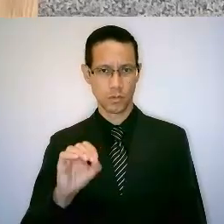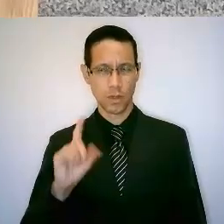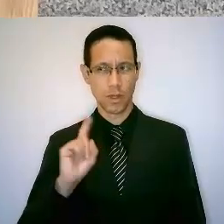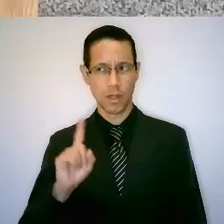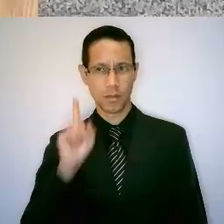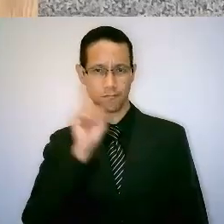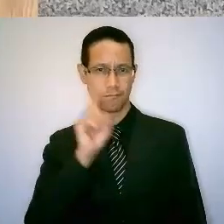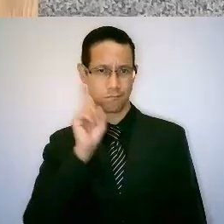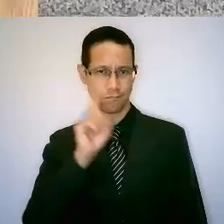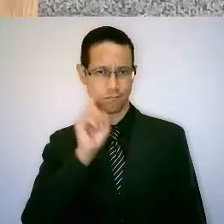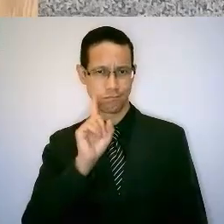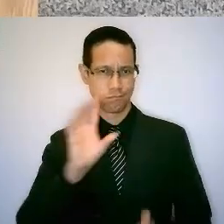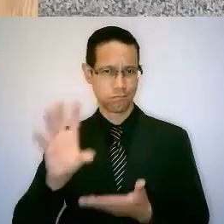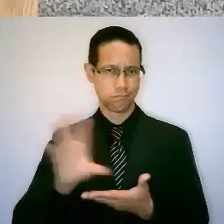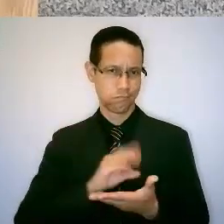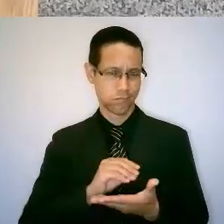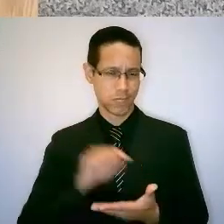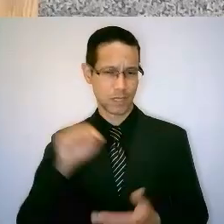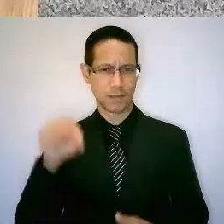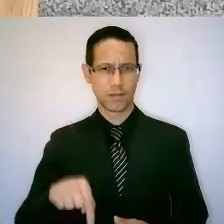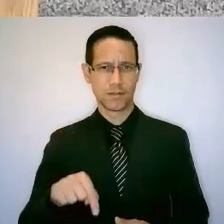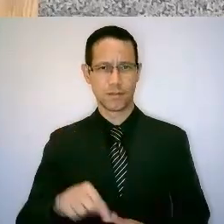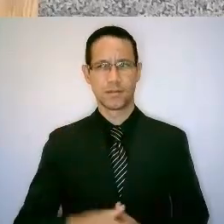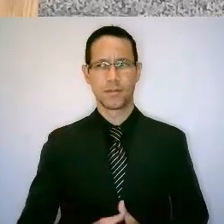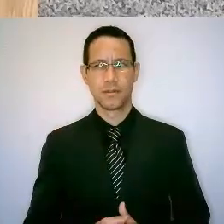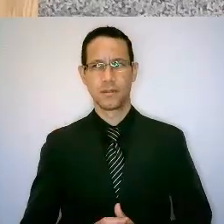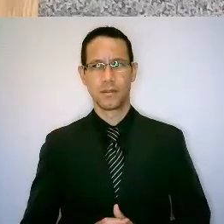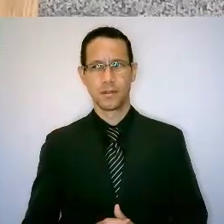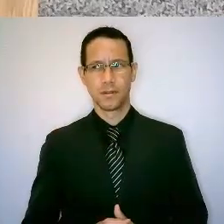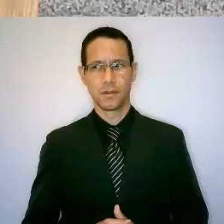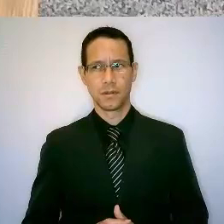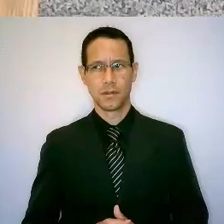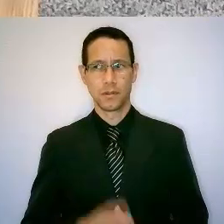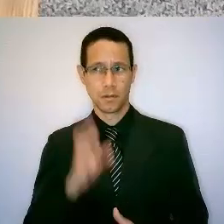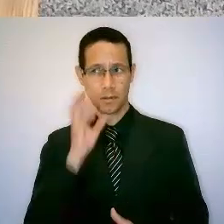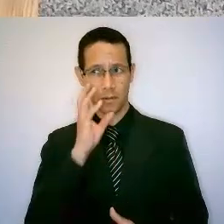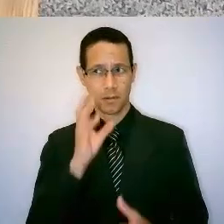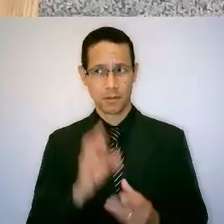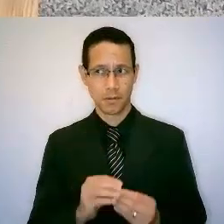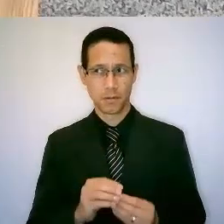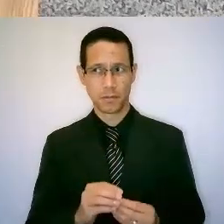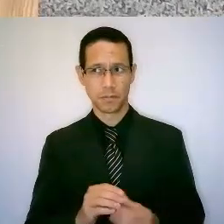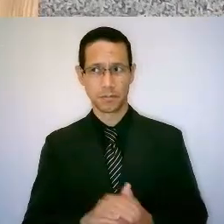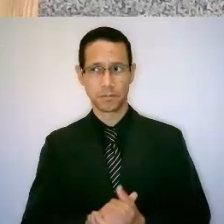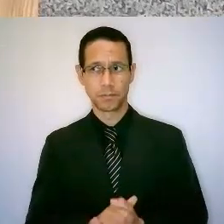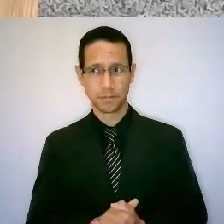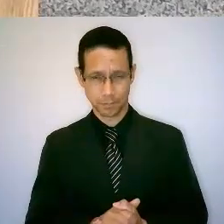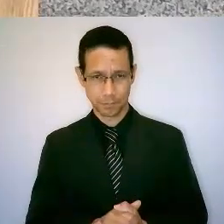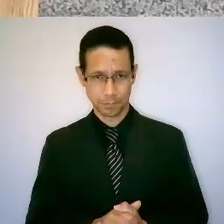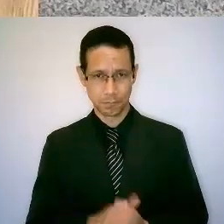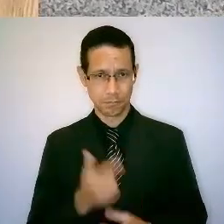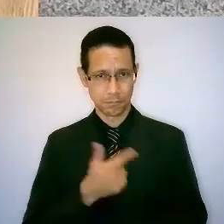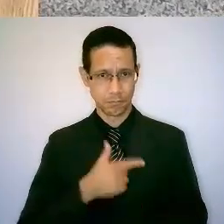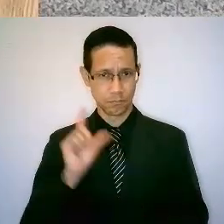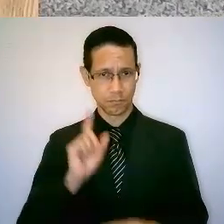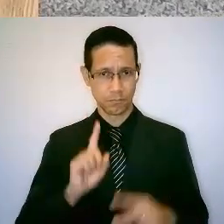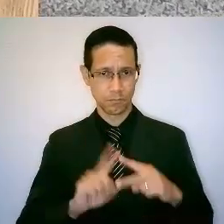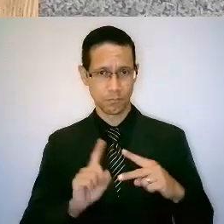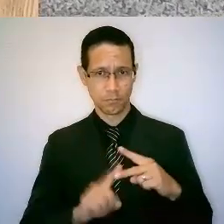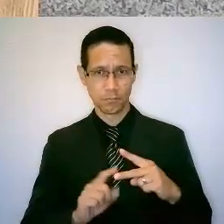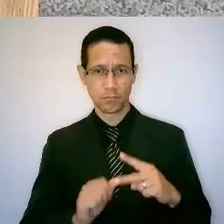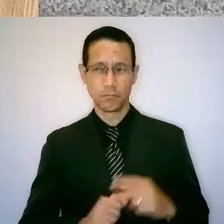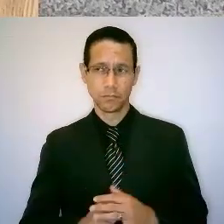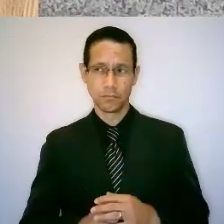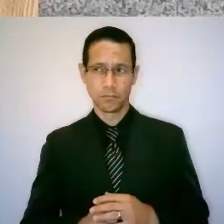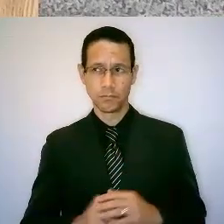se está tentando importar finalmente a silêncio o tempo está acabando é duas outras circunstâncias judiciais em